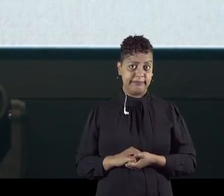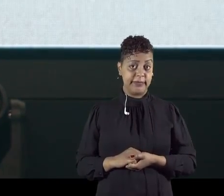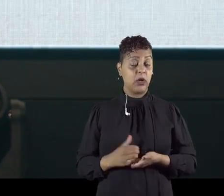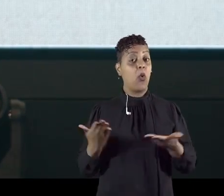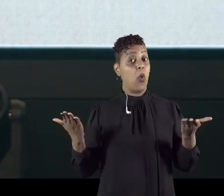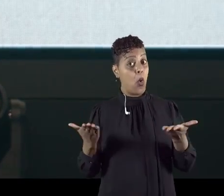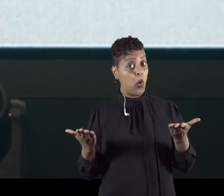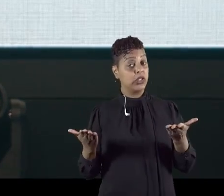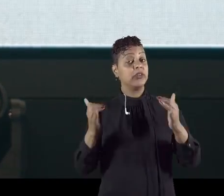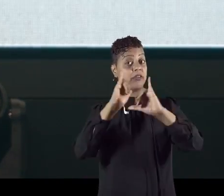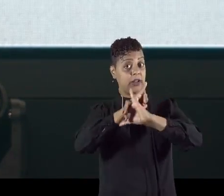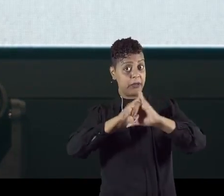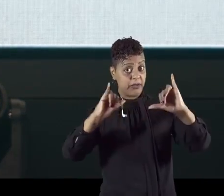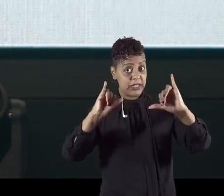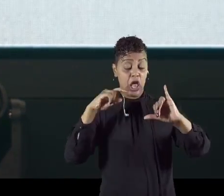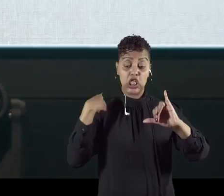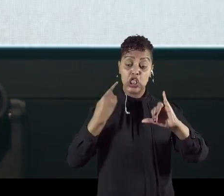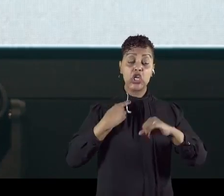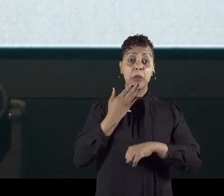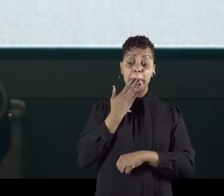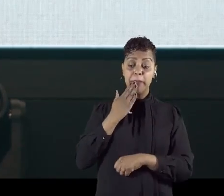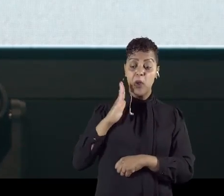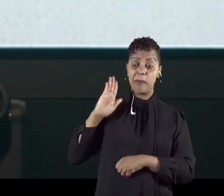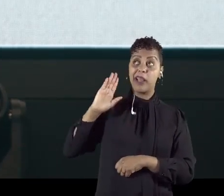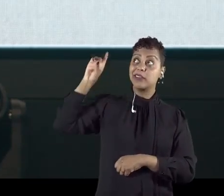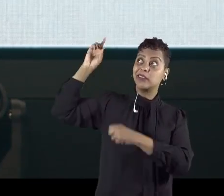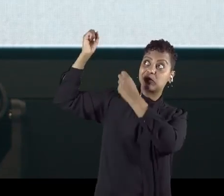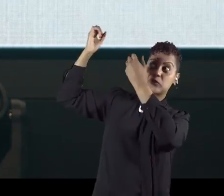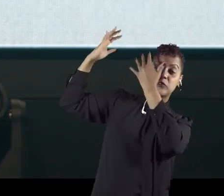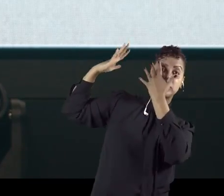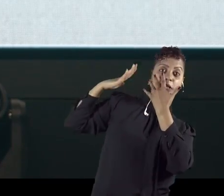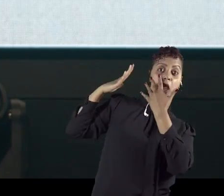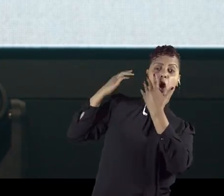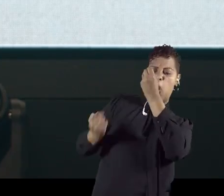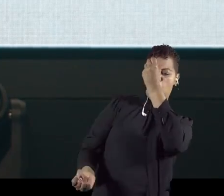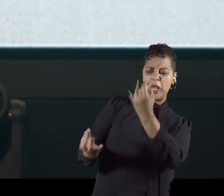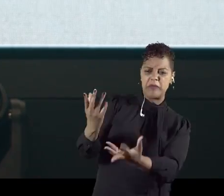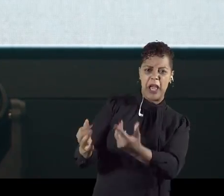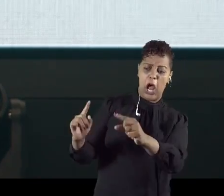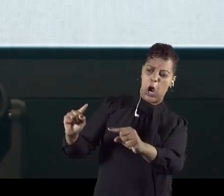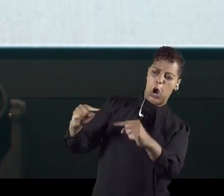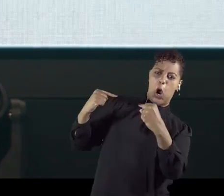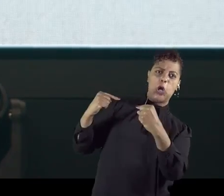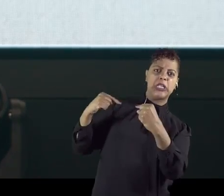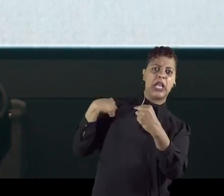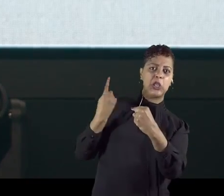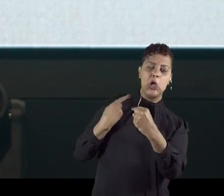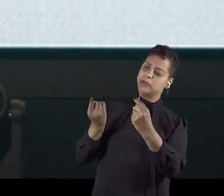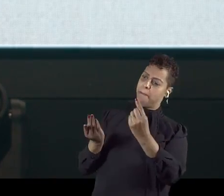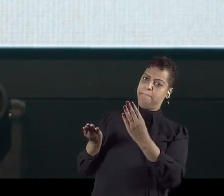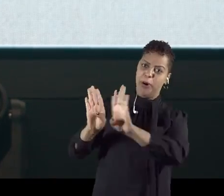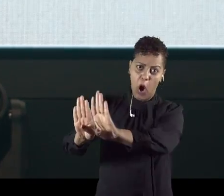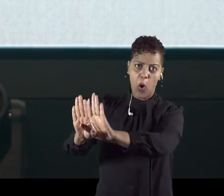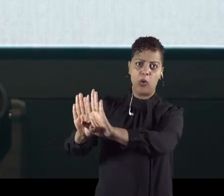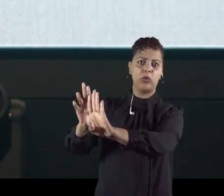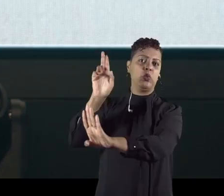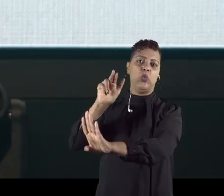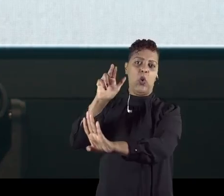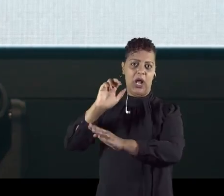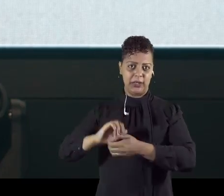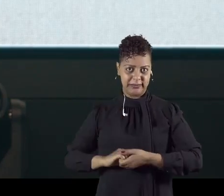o que nós estamos debaixo de uma promessa de um decreto as portas do inferno não prevalecerão contra a Igreja